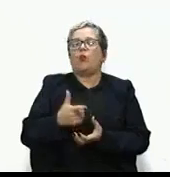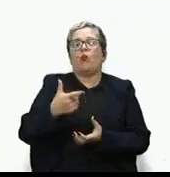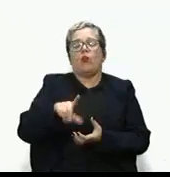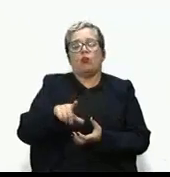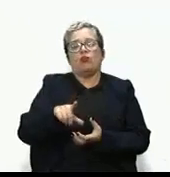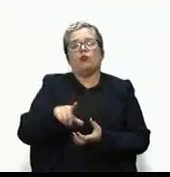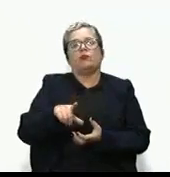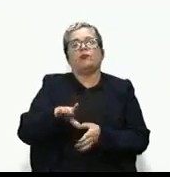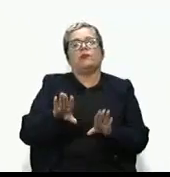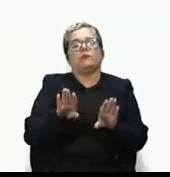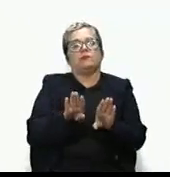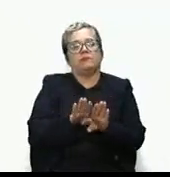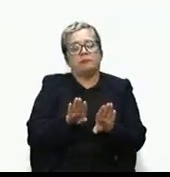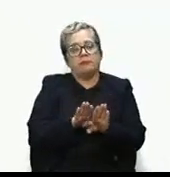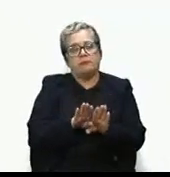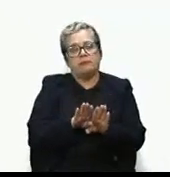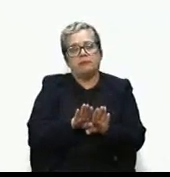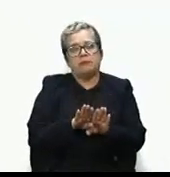diagonal